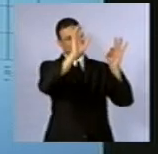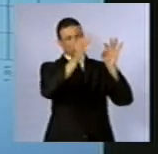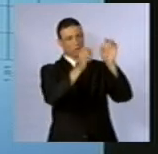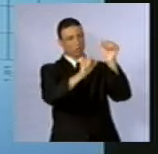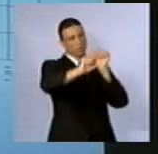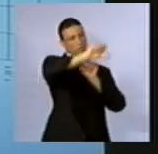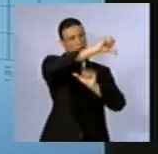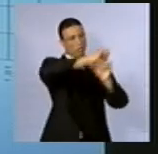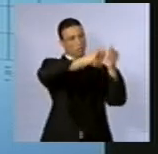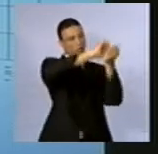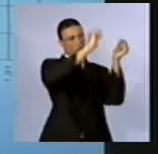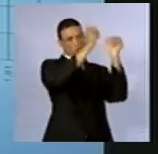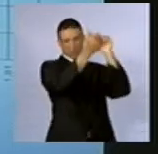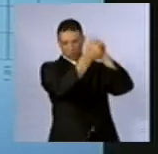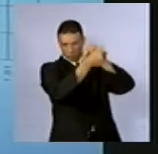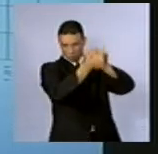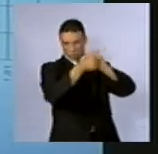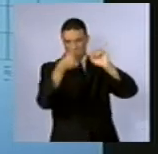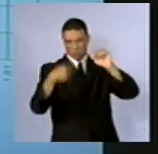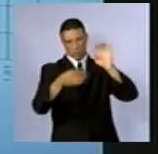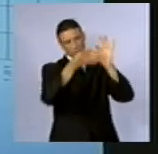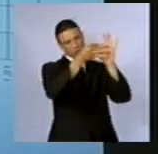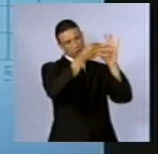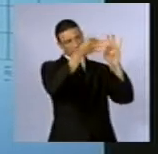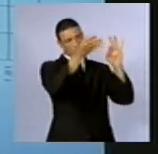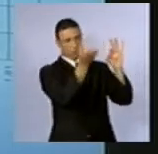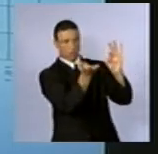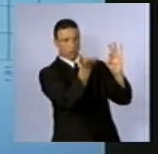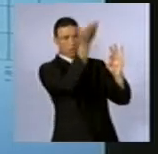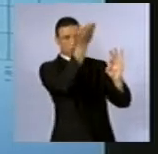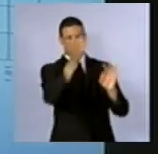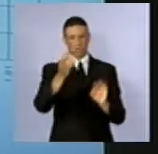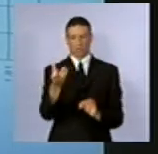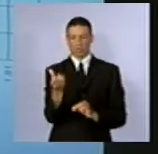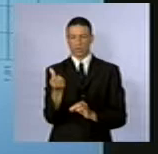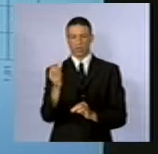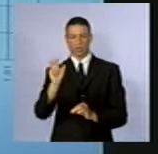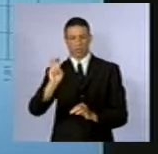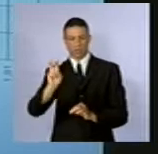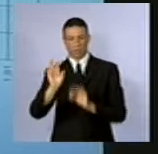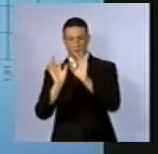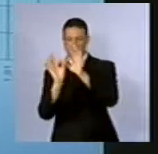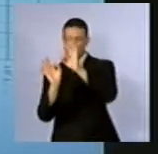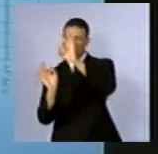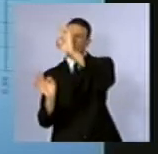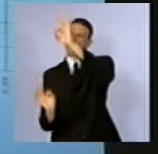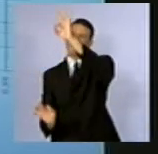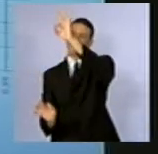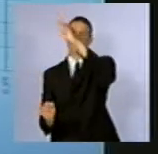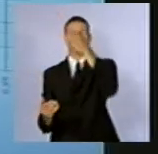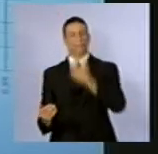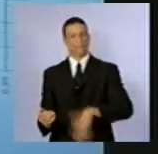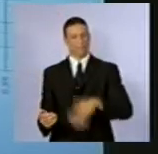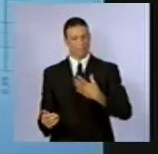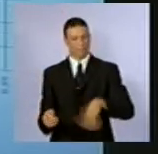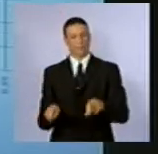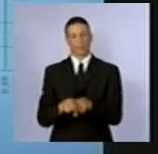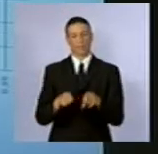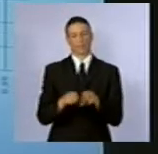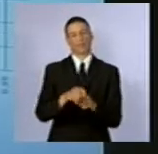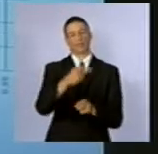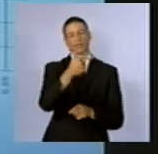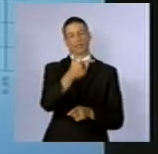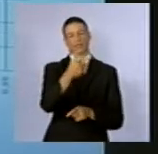eu teria que elevar essa distância para algo em torno de 65 metros de altura. No caso do 230